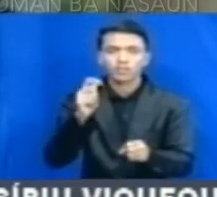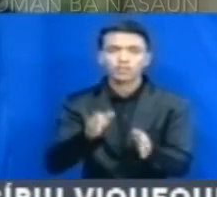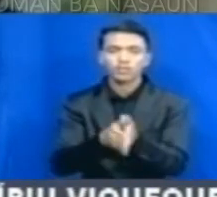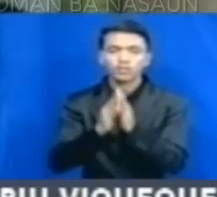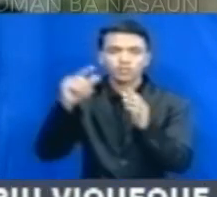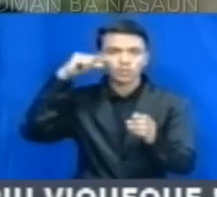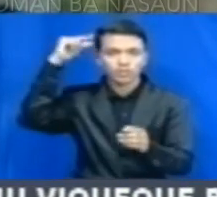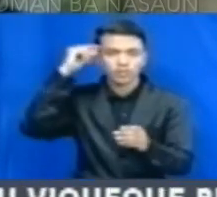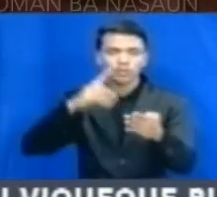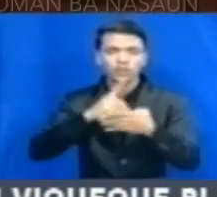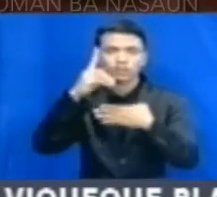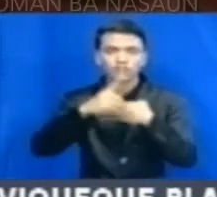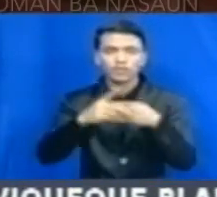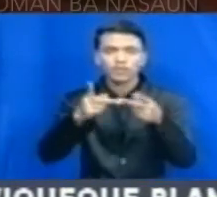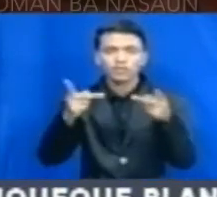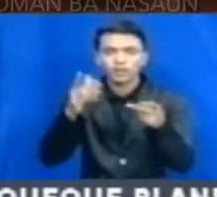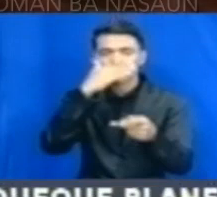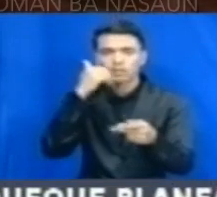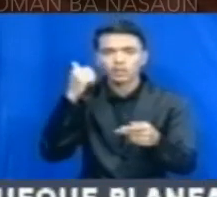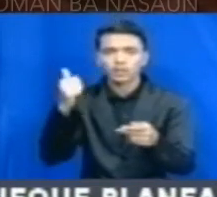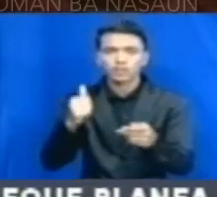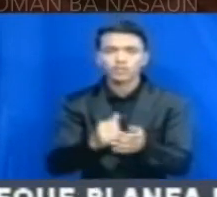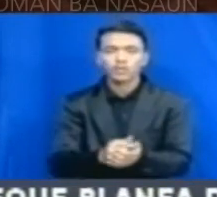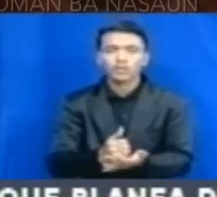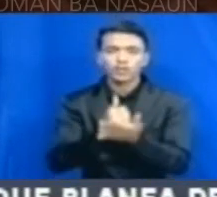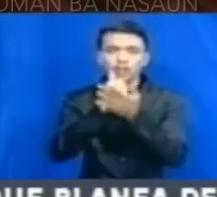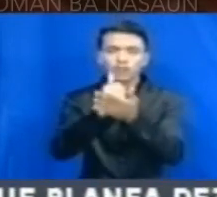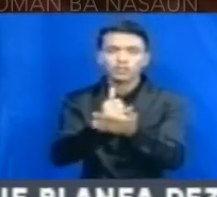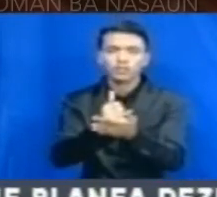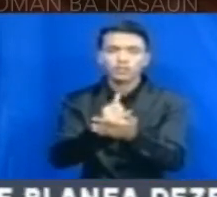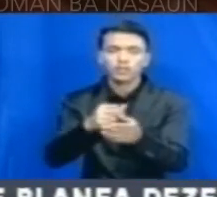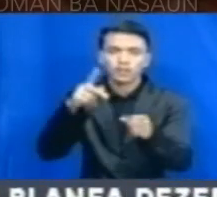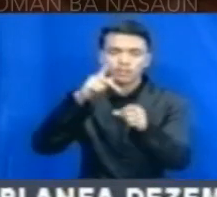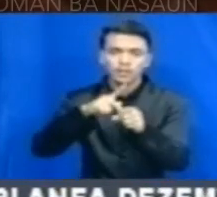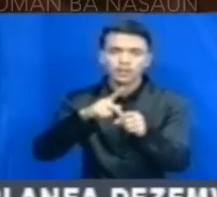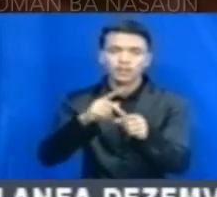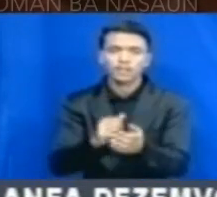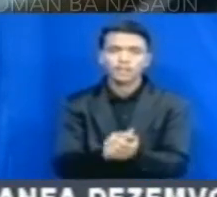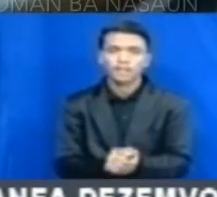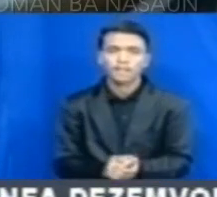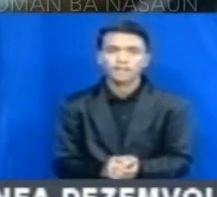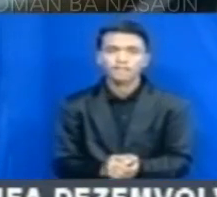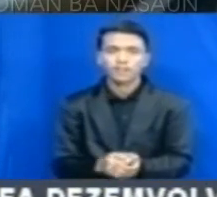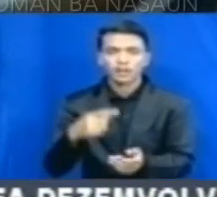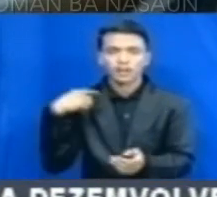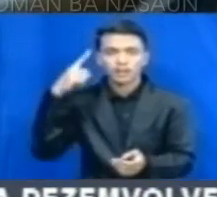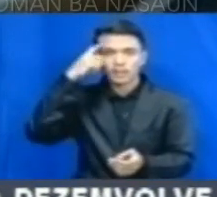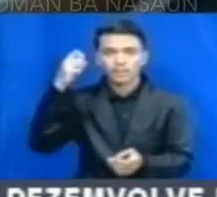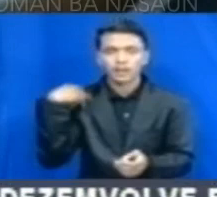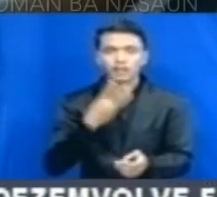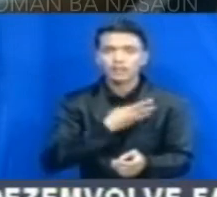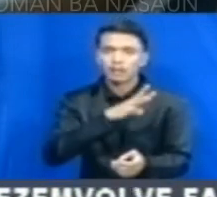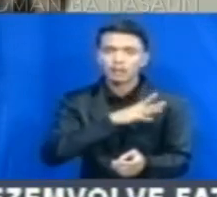governo ato desenvolve fatin turismo comunitário, o de substitui indústria petrolífero. Também está depende para mina, lorri da